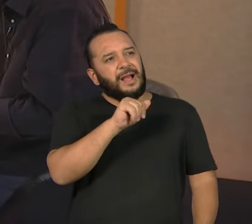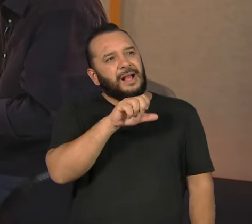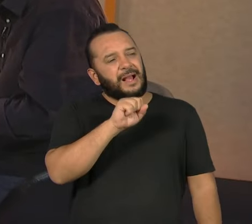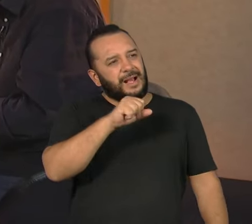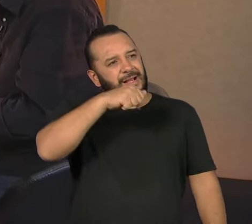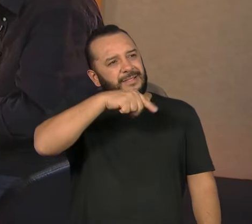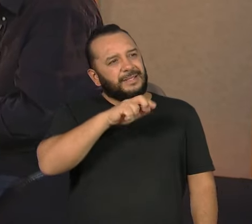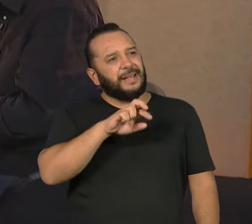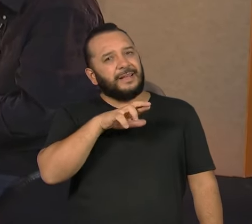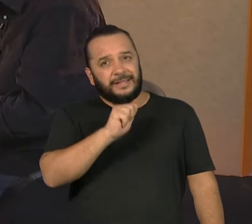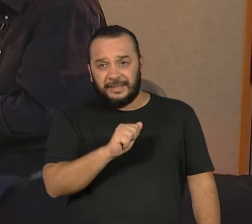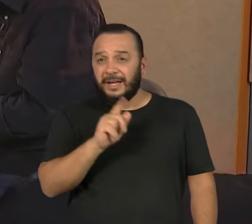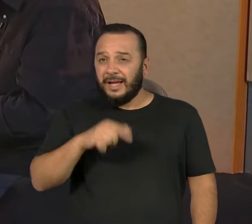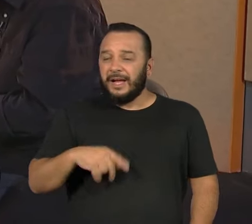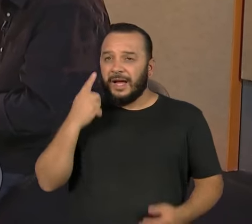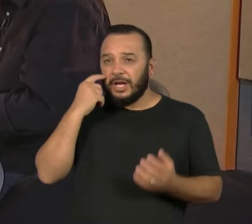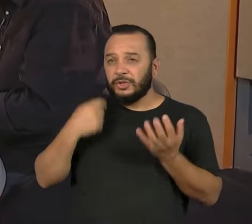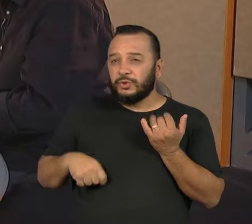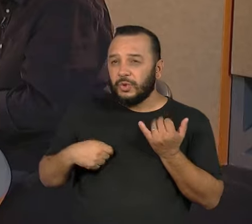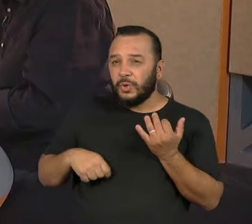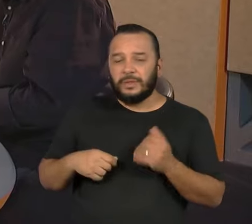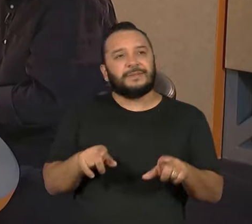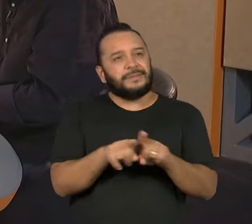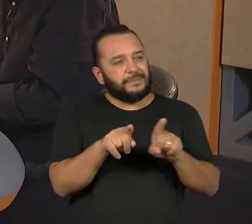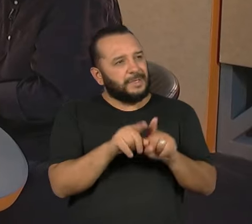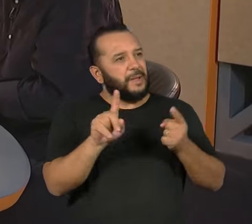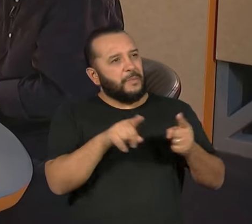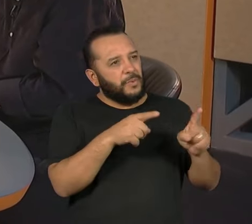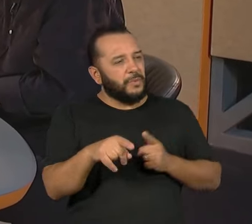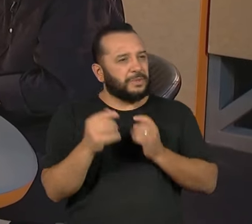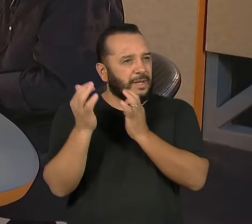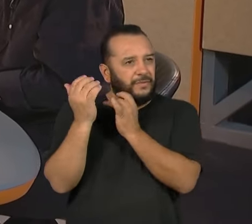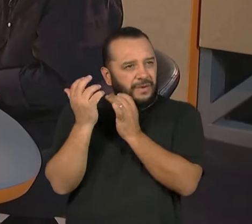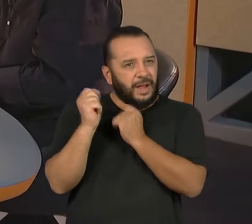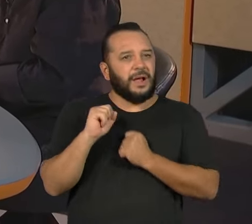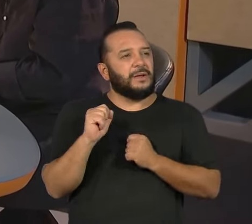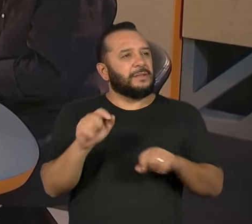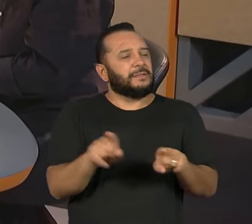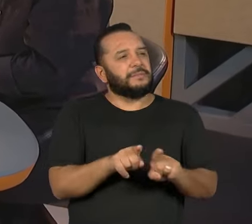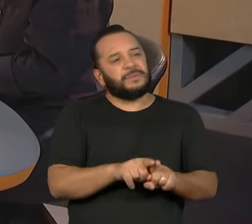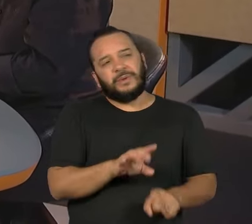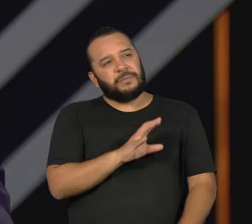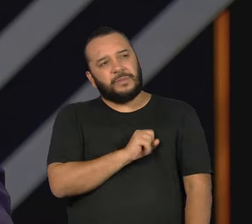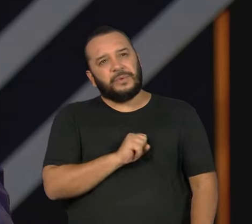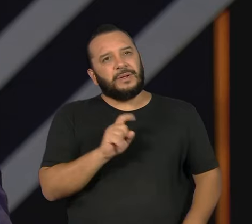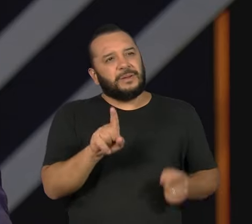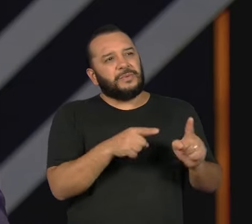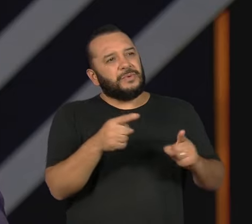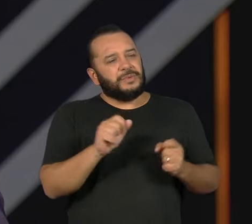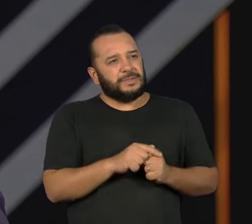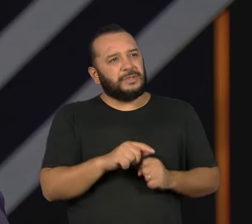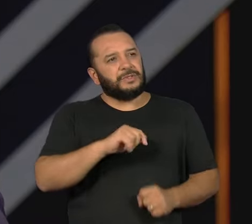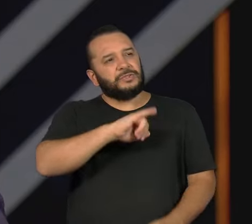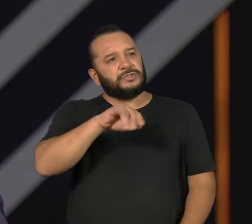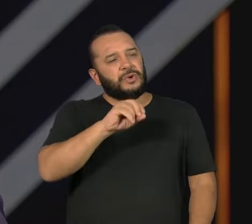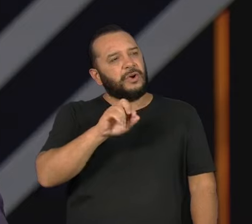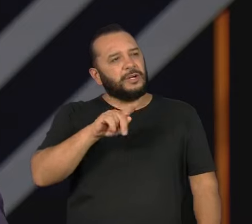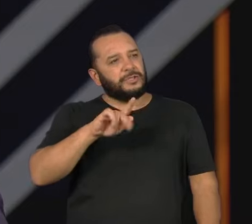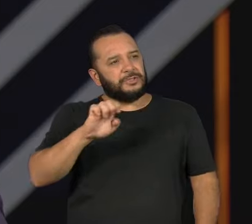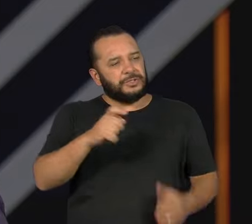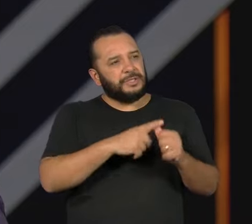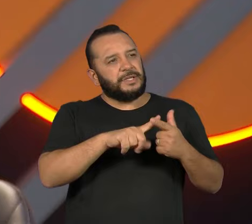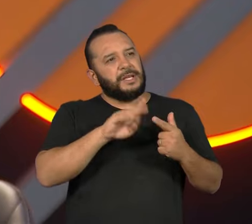da raiz, do choro. Do choro e da música e da flauta e do amor à música. George Benson, Billy